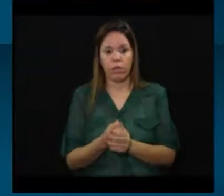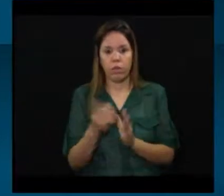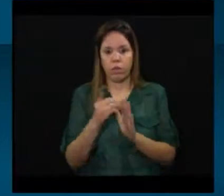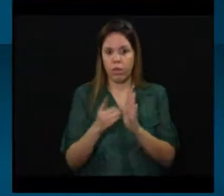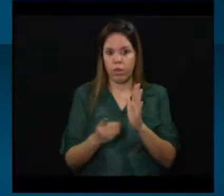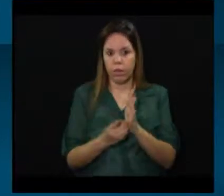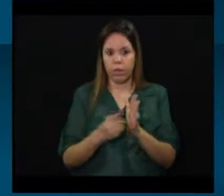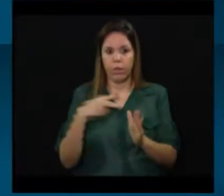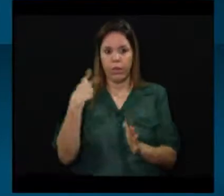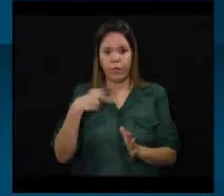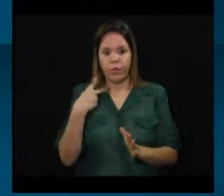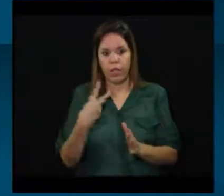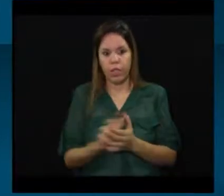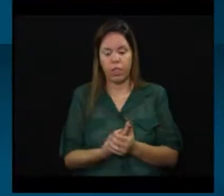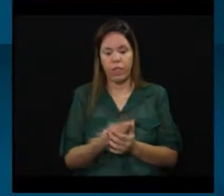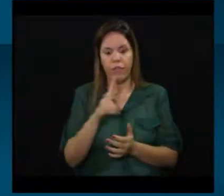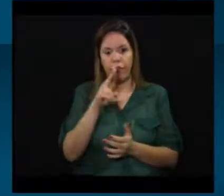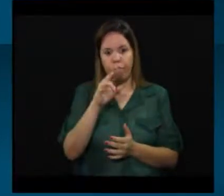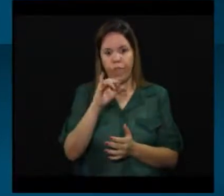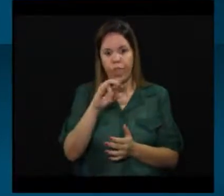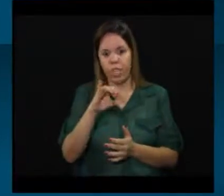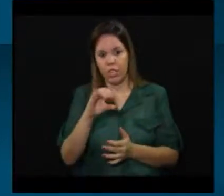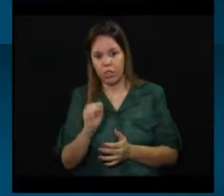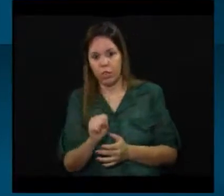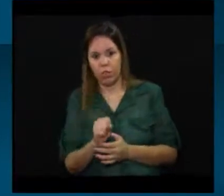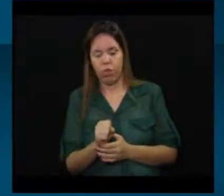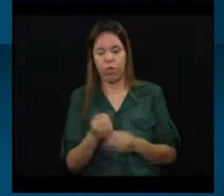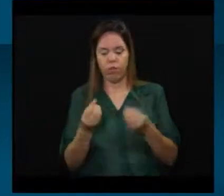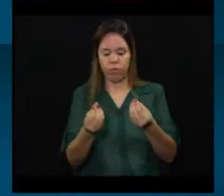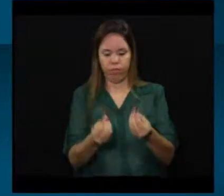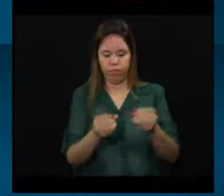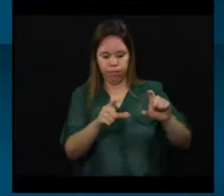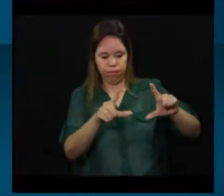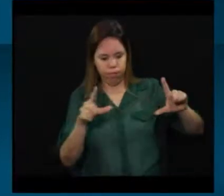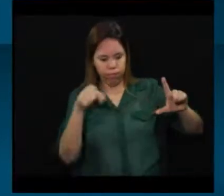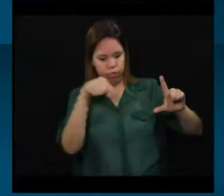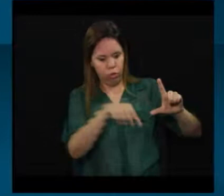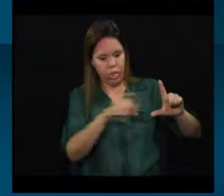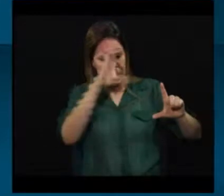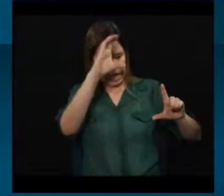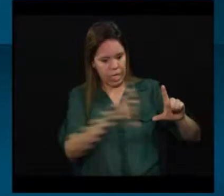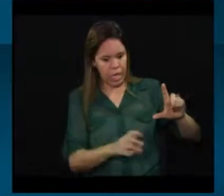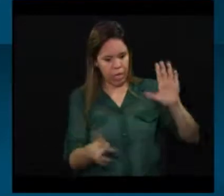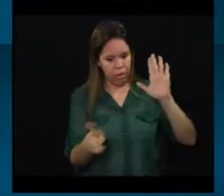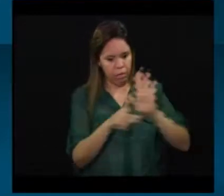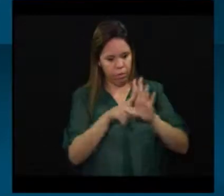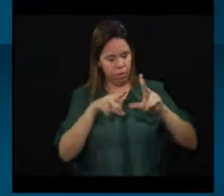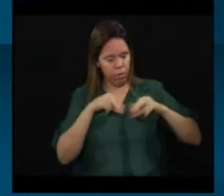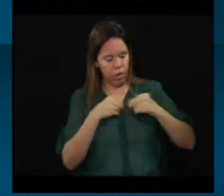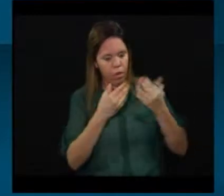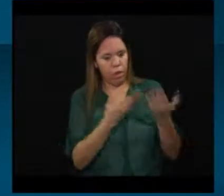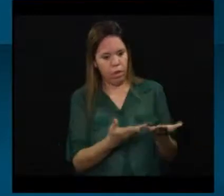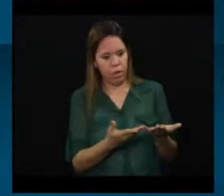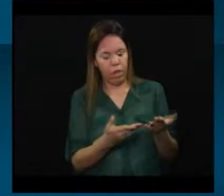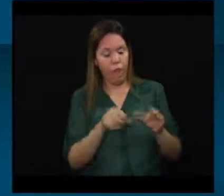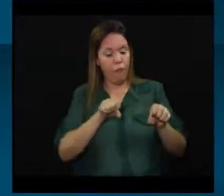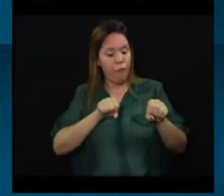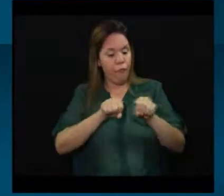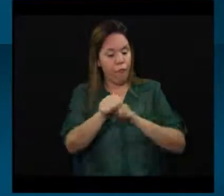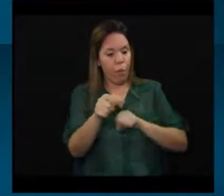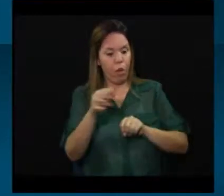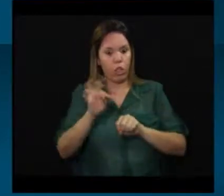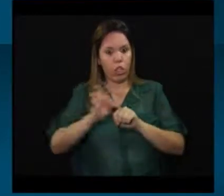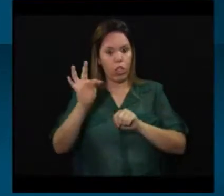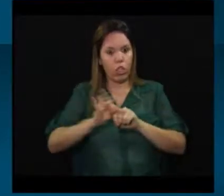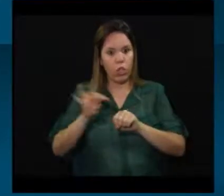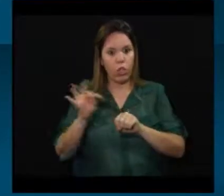Gratti, que concede o título de cidadão emérito a Adilson Marinho Graton. O homenageado formou-se em Teologia e Psicanálise